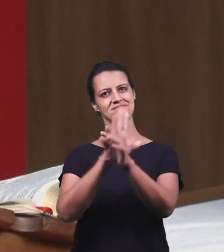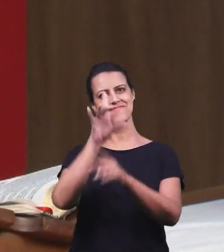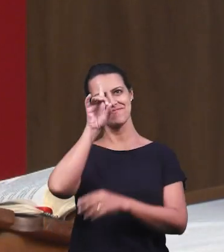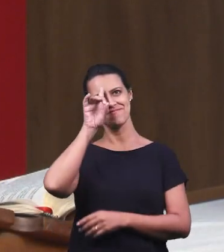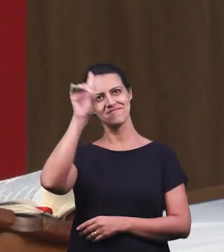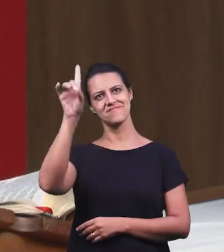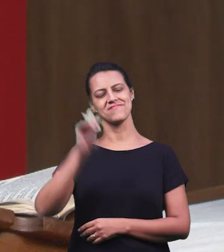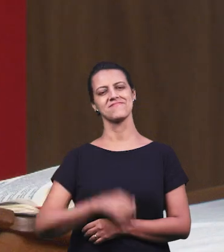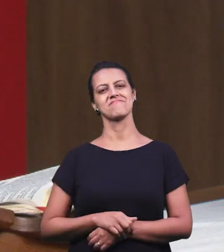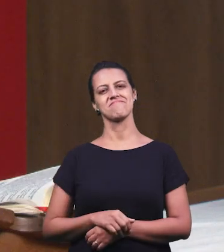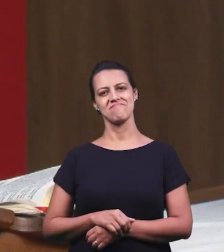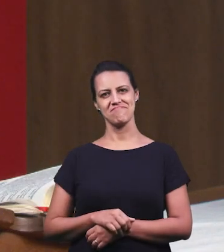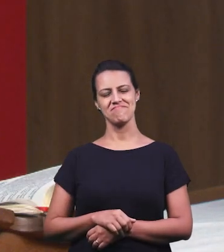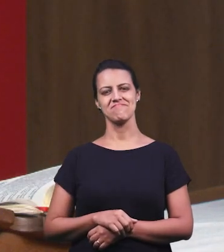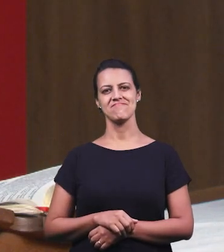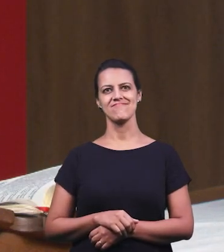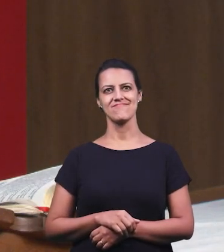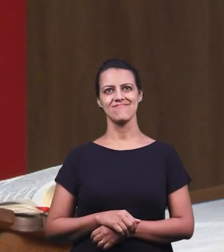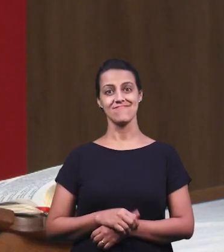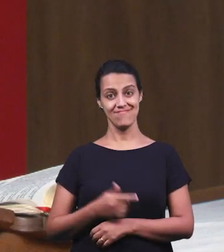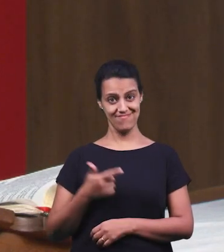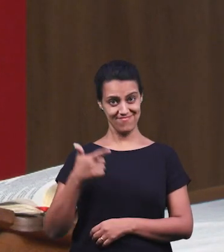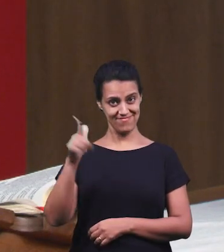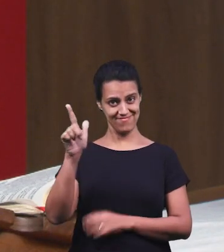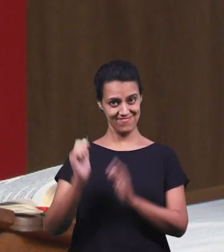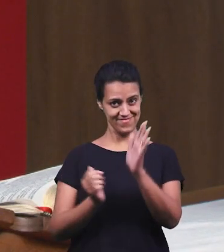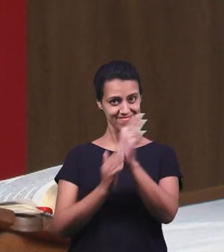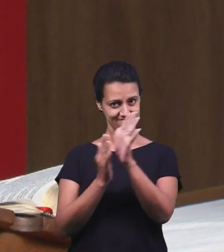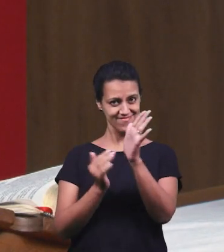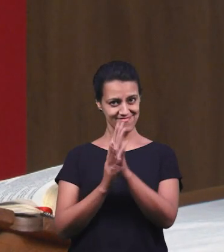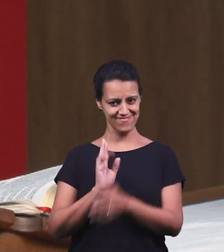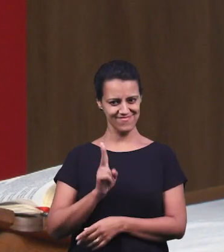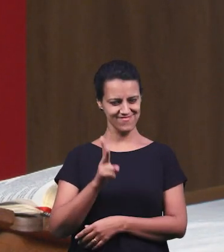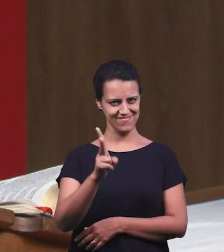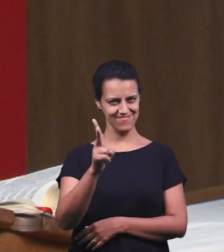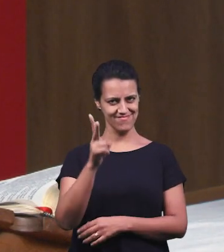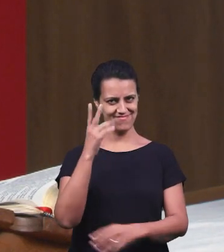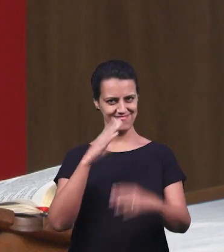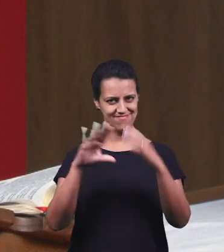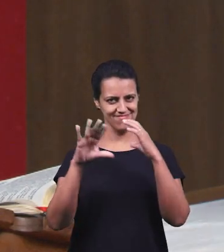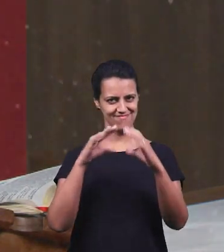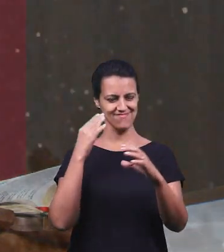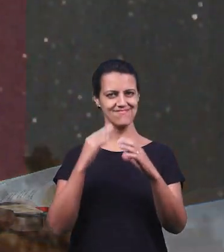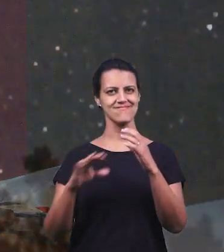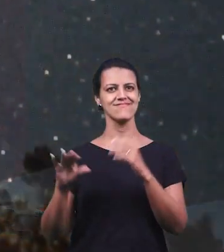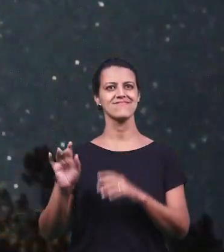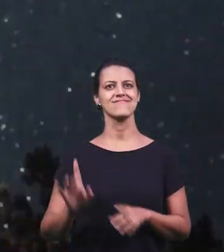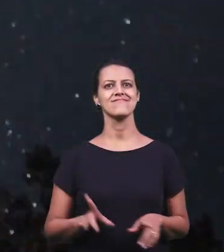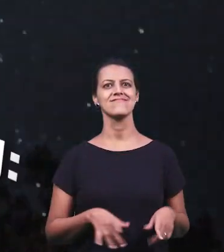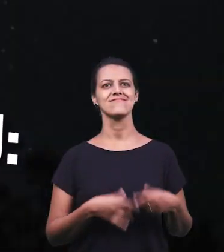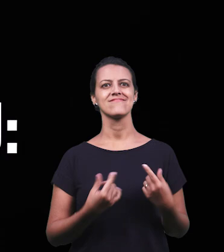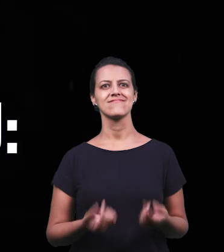Glórias a Deus, louvado seja o nome do Senhor. Vamos continuar adorando ao nosso Deus.